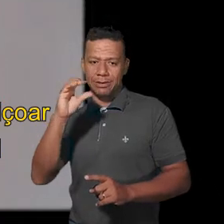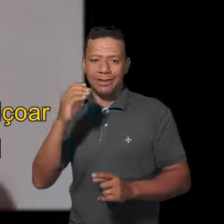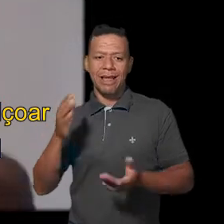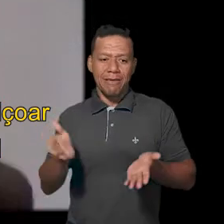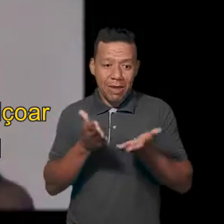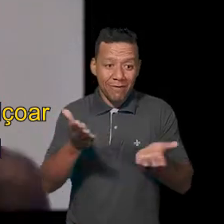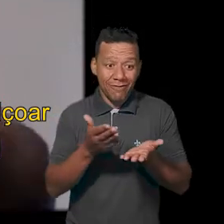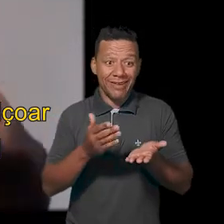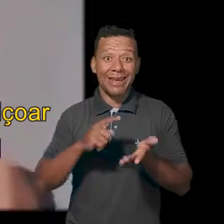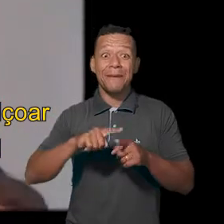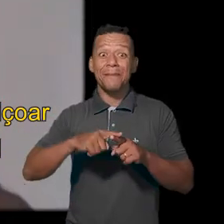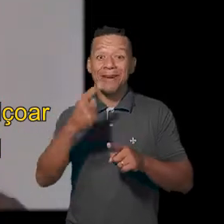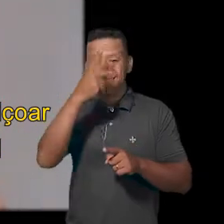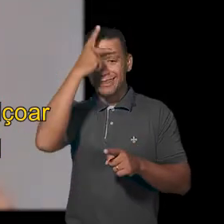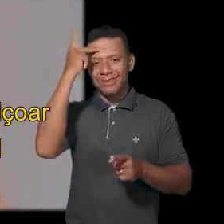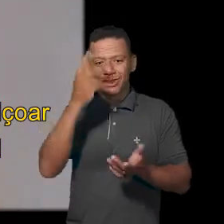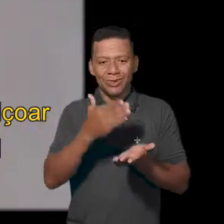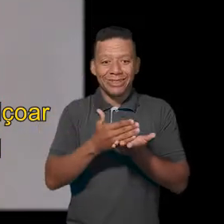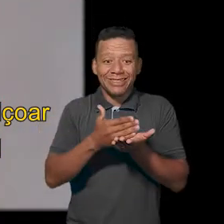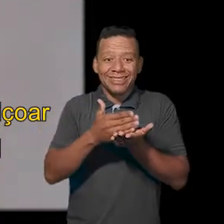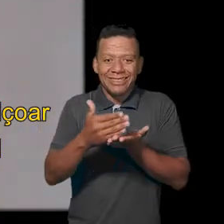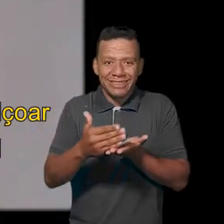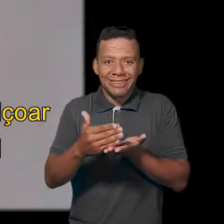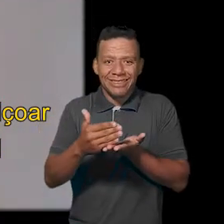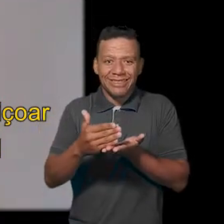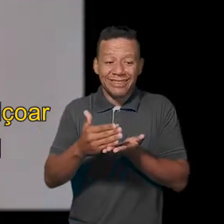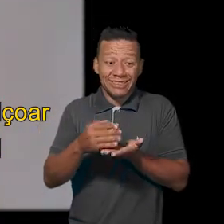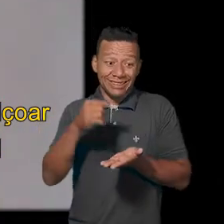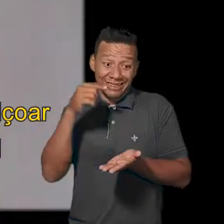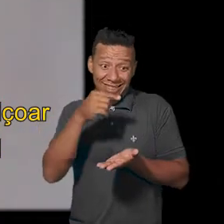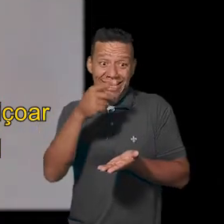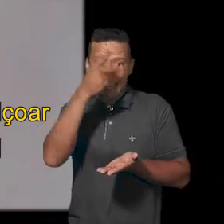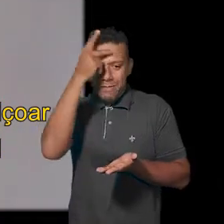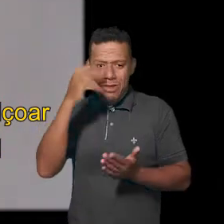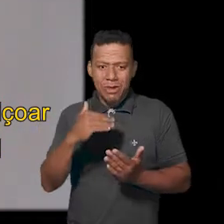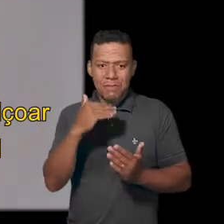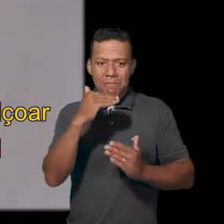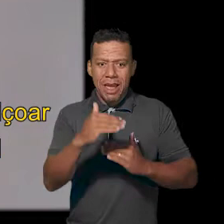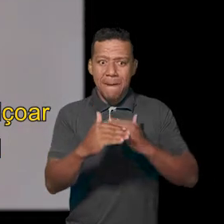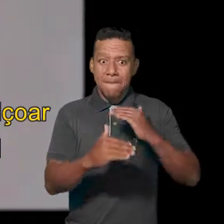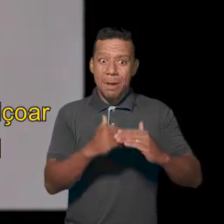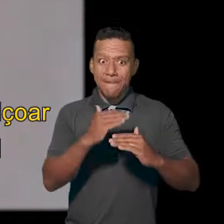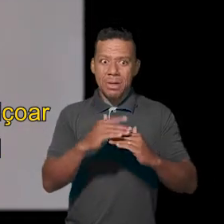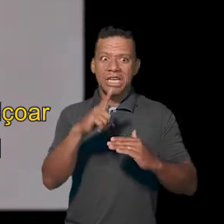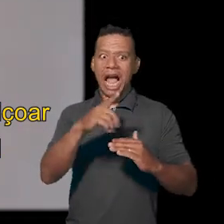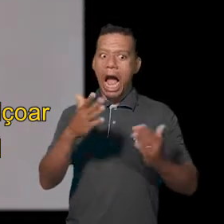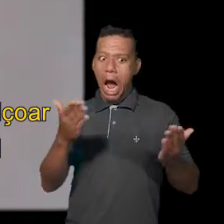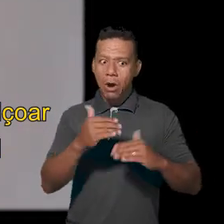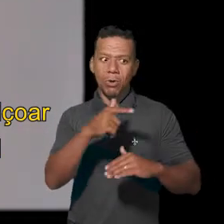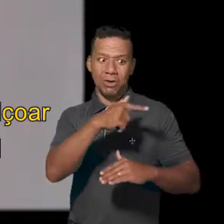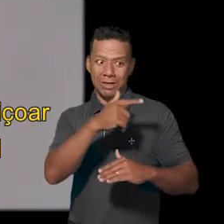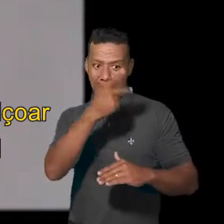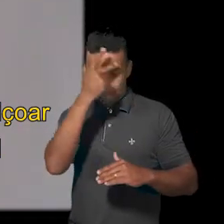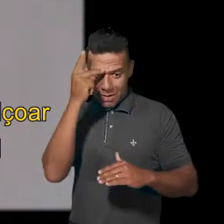iniciantes, para a galera gostar e querer se aperfeiçoar, e quando a galera chega num nível